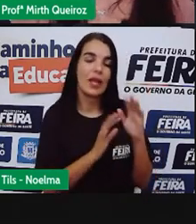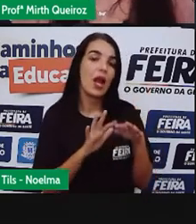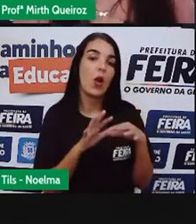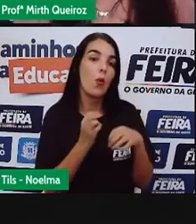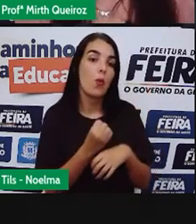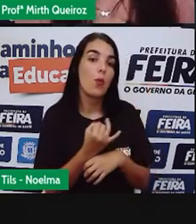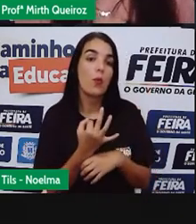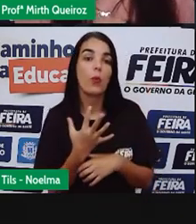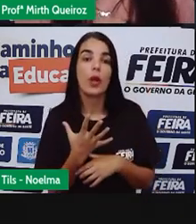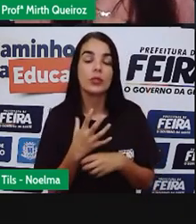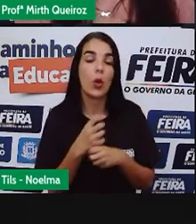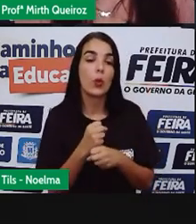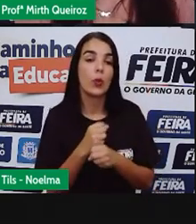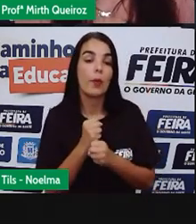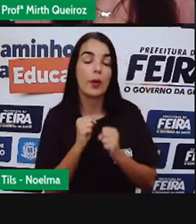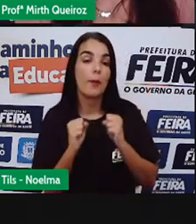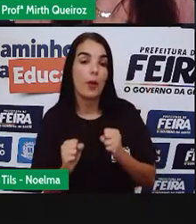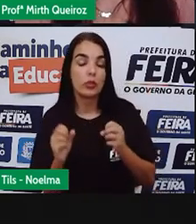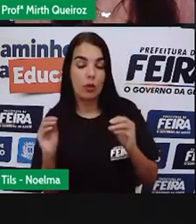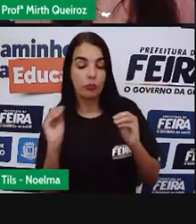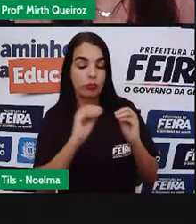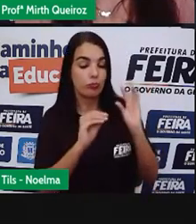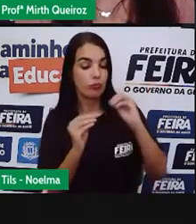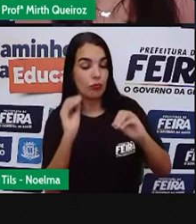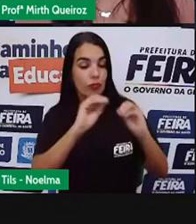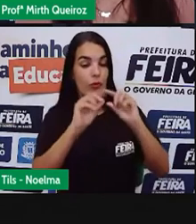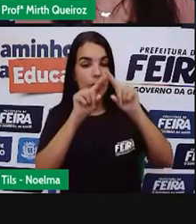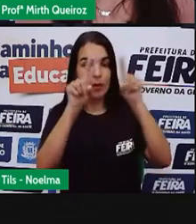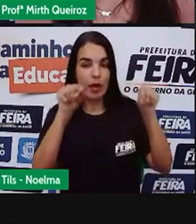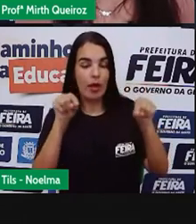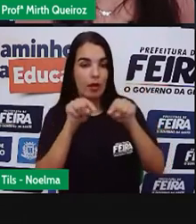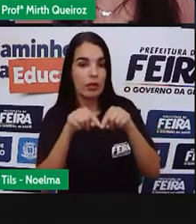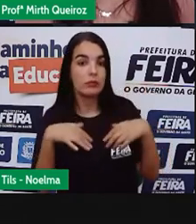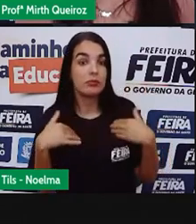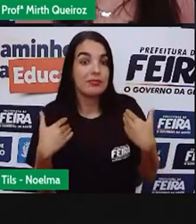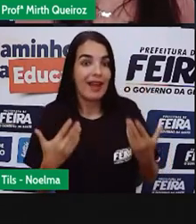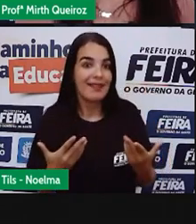Quais os números completam esse quadrado mágico? Nós sabemos que